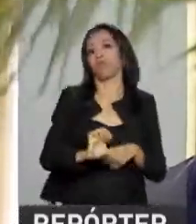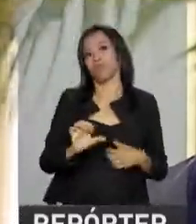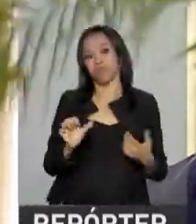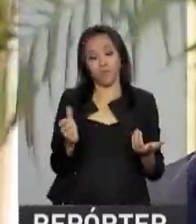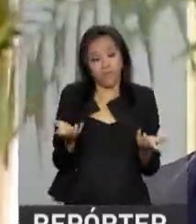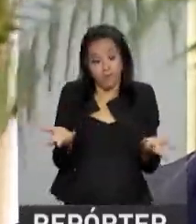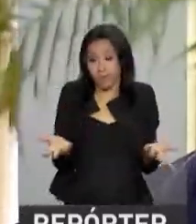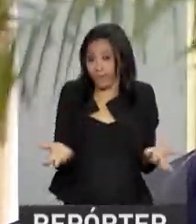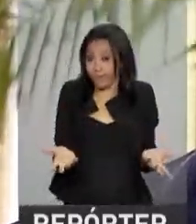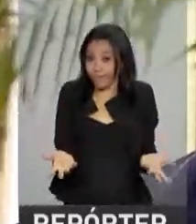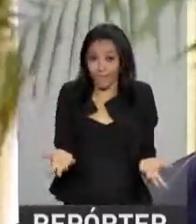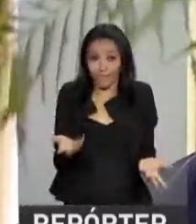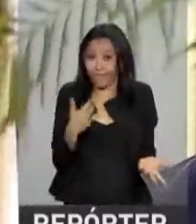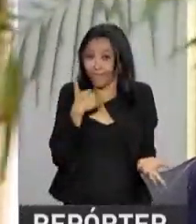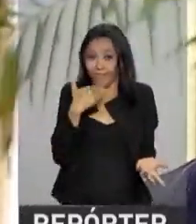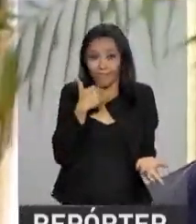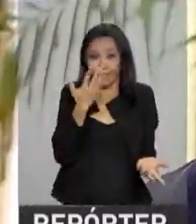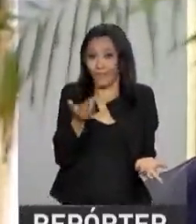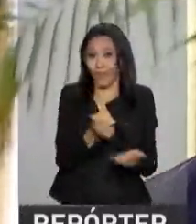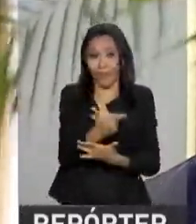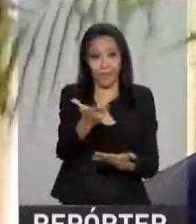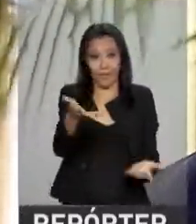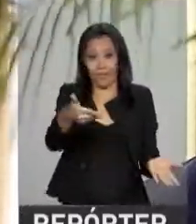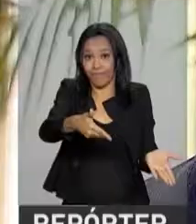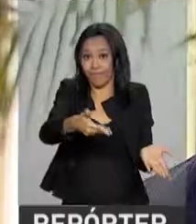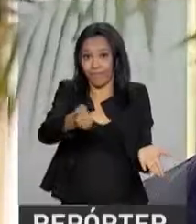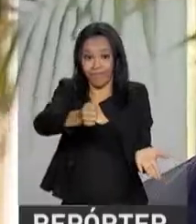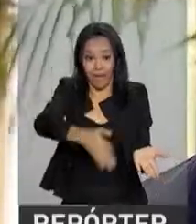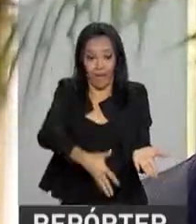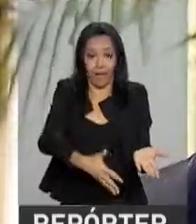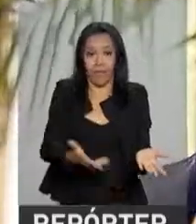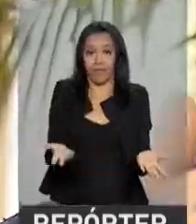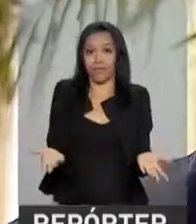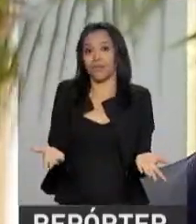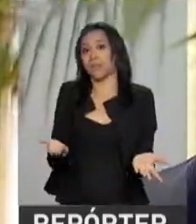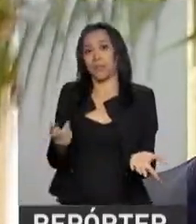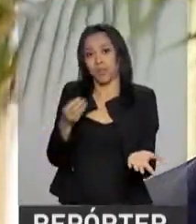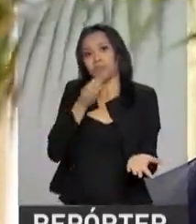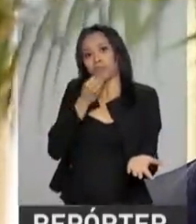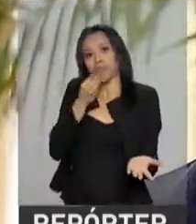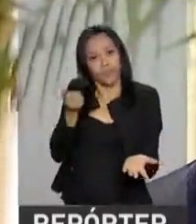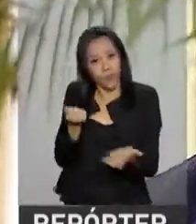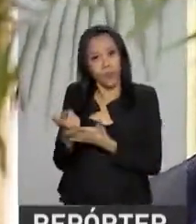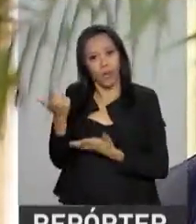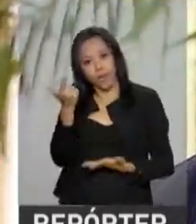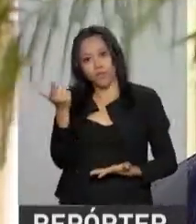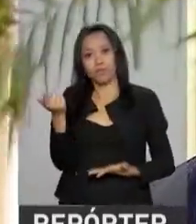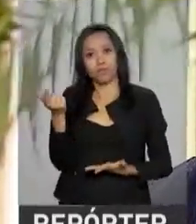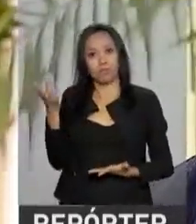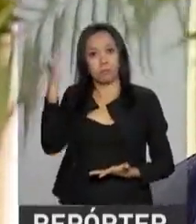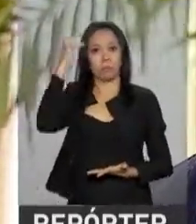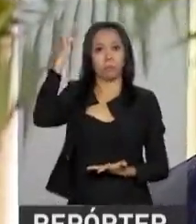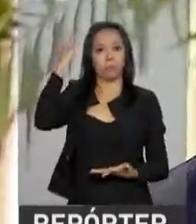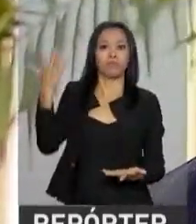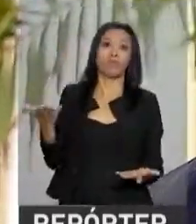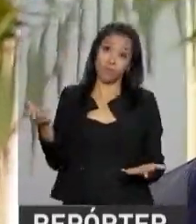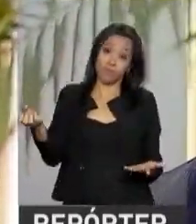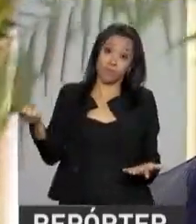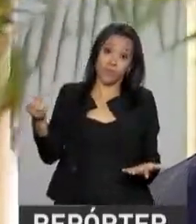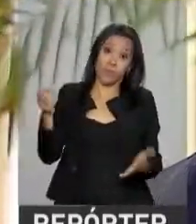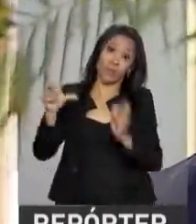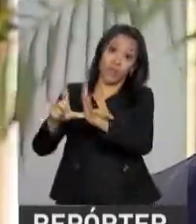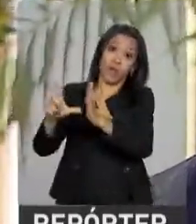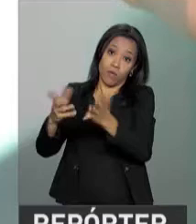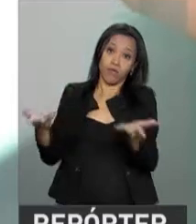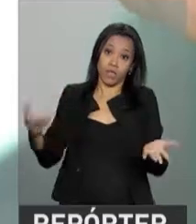não compensa você é pagar um pouquinho menos complexas e pagar um pouquinho mais mas obter 11 alguma coisa que